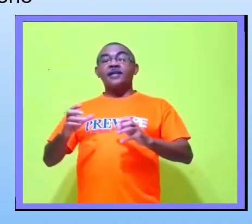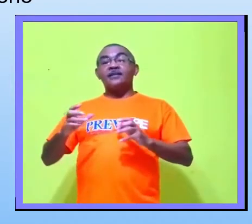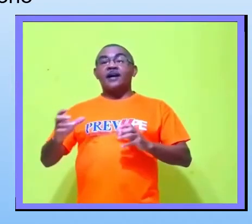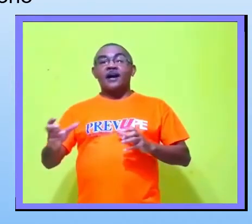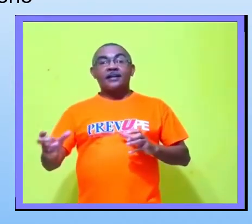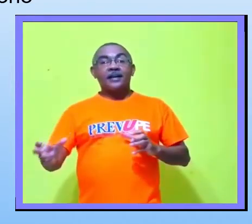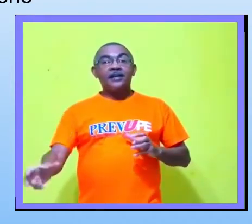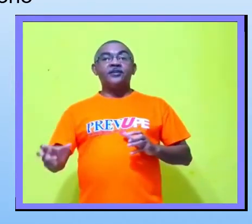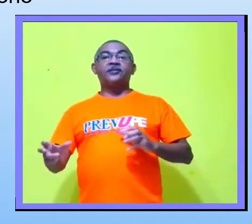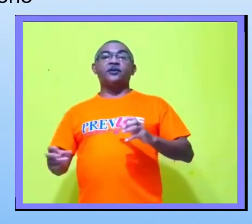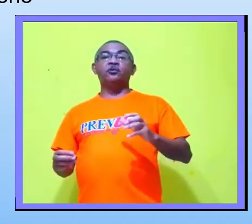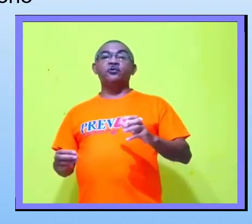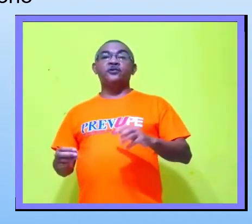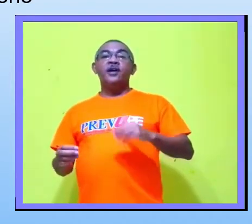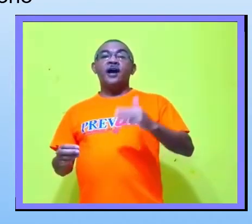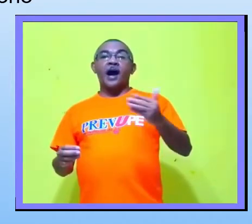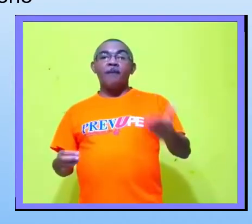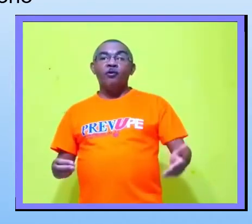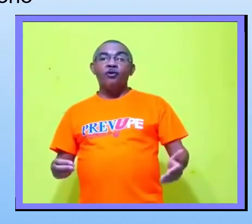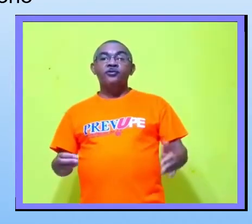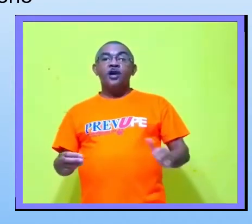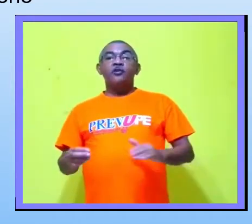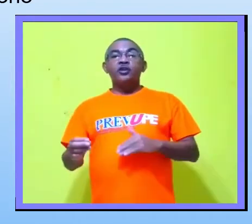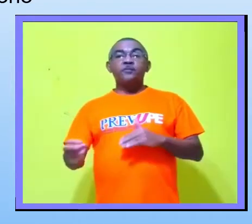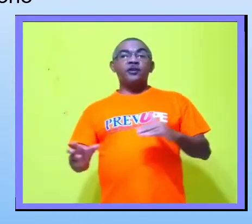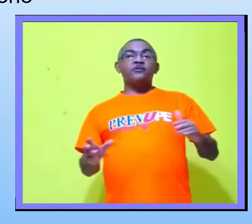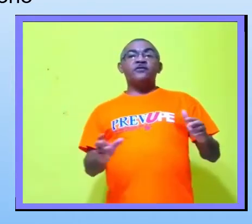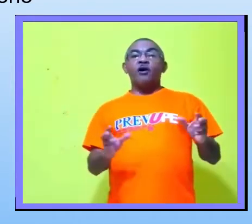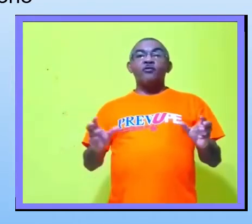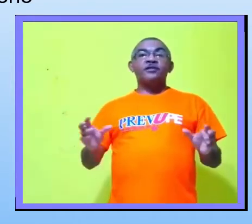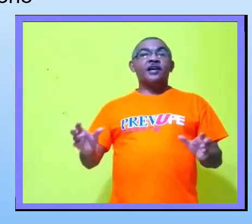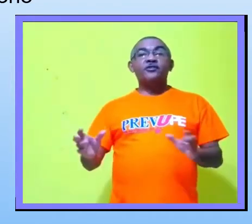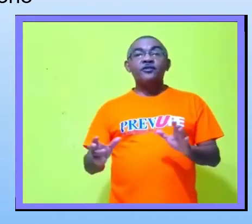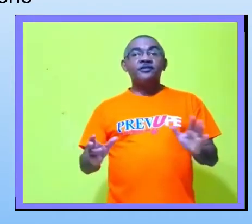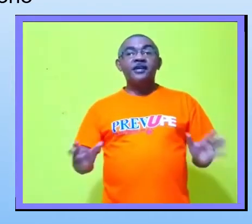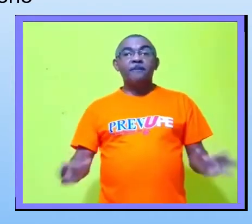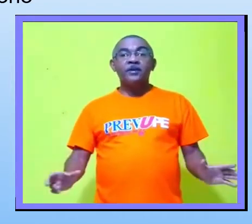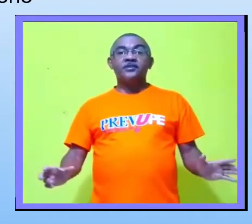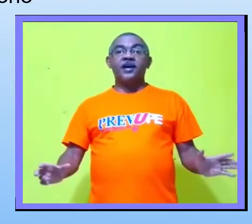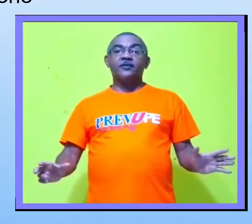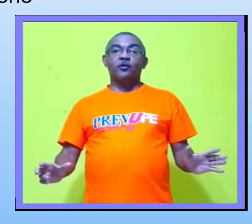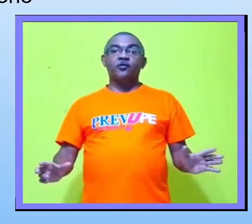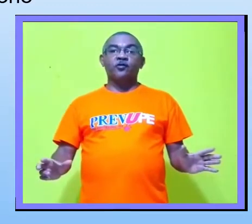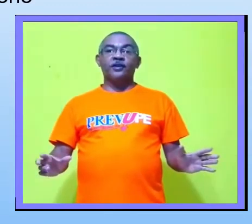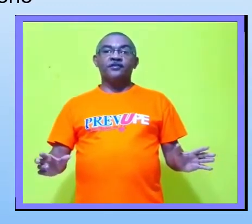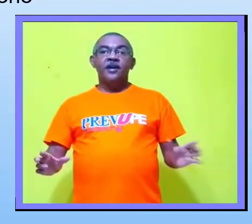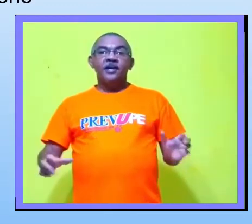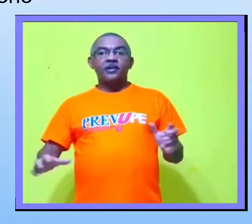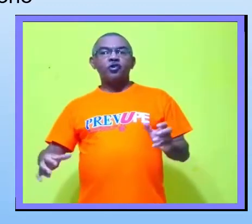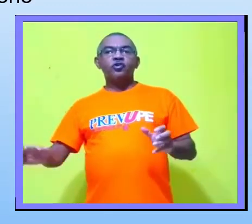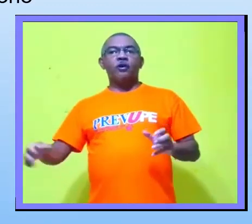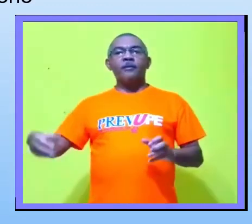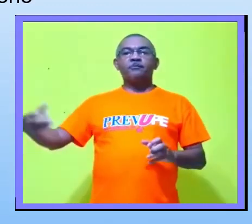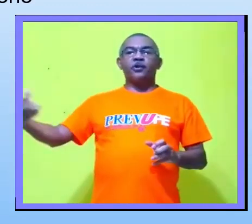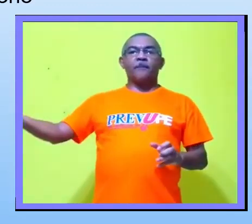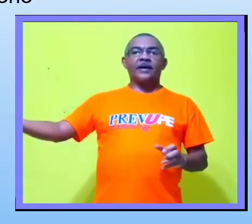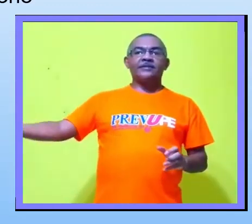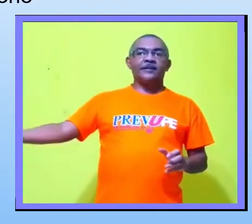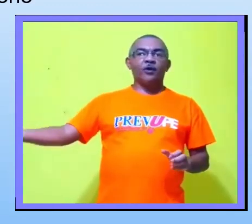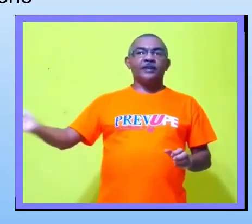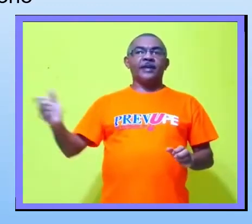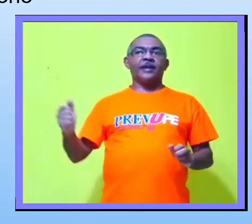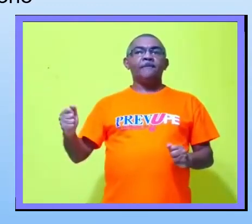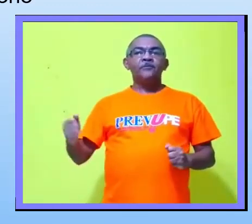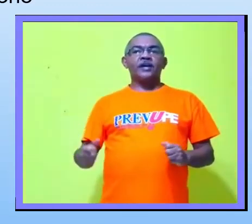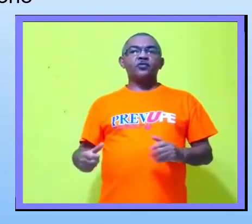orientações das características dos carbonos, nós podemos ver algumas questões simples de resoluções. Questões que normalmente podem